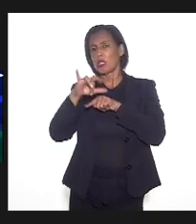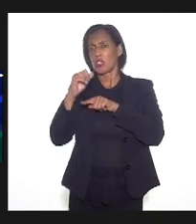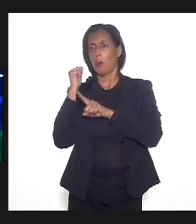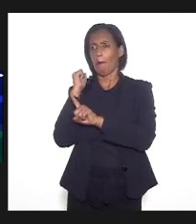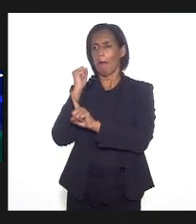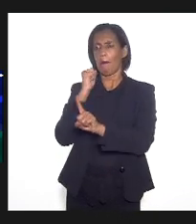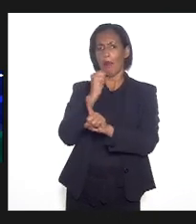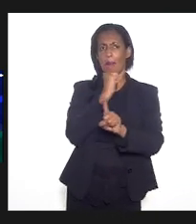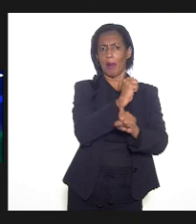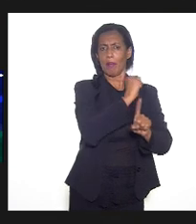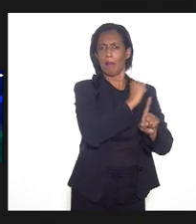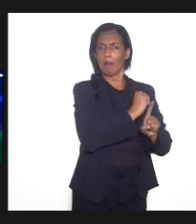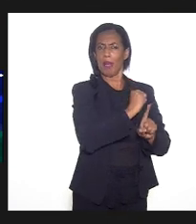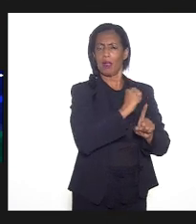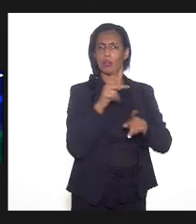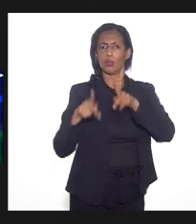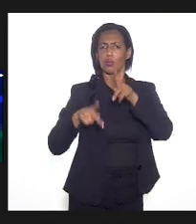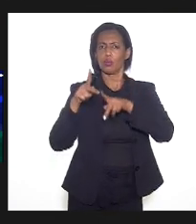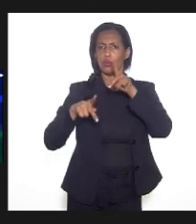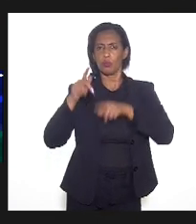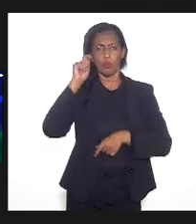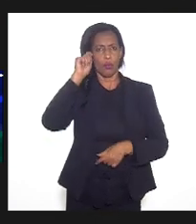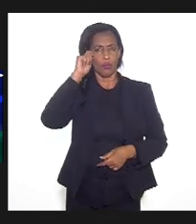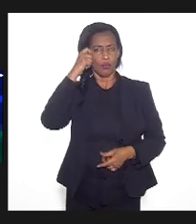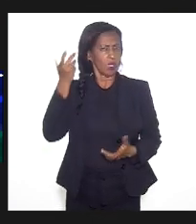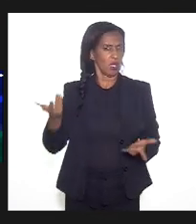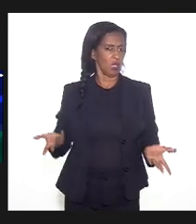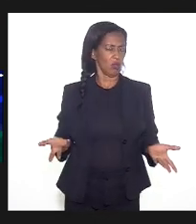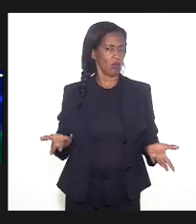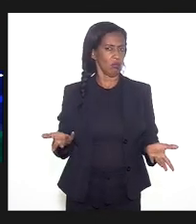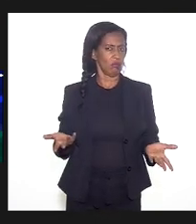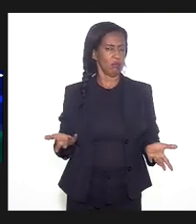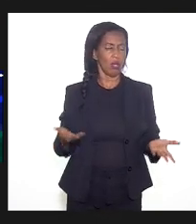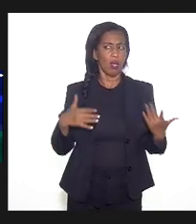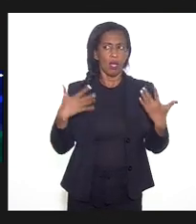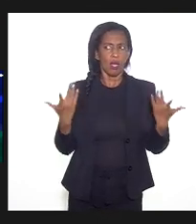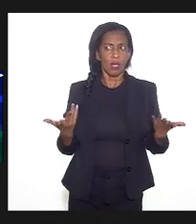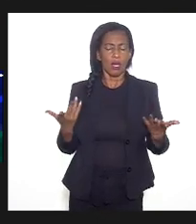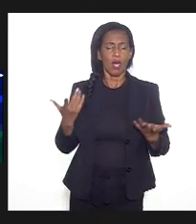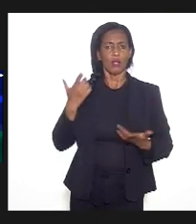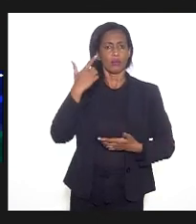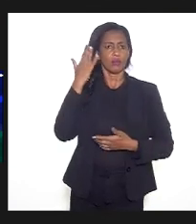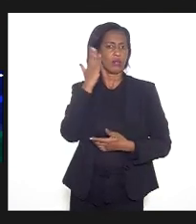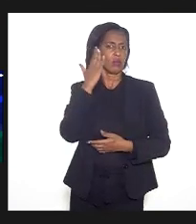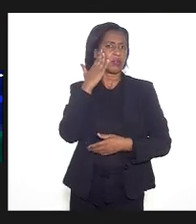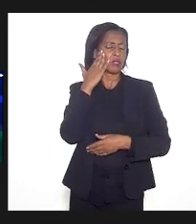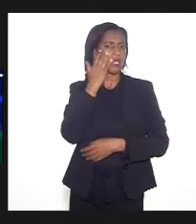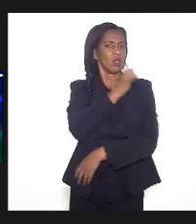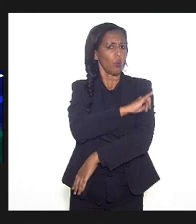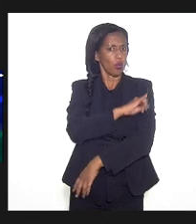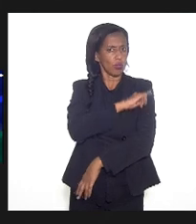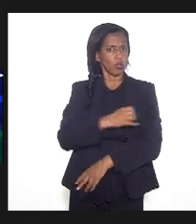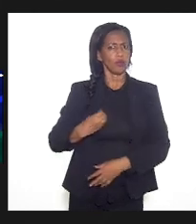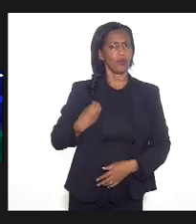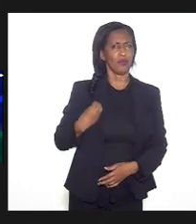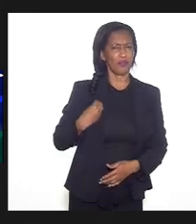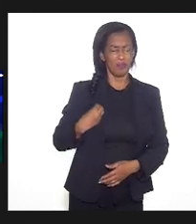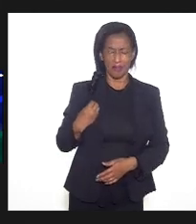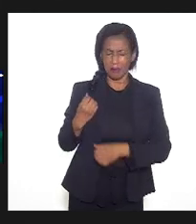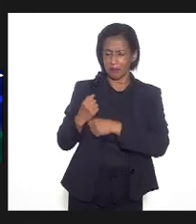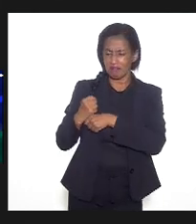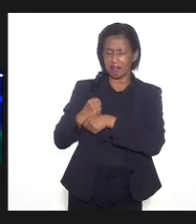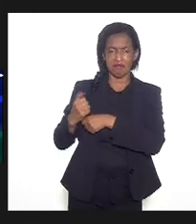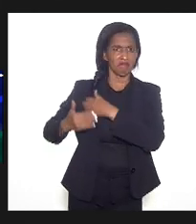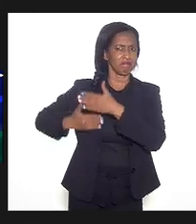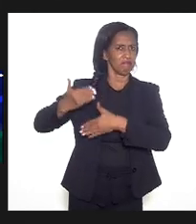povo negro. Obviamente que eu não refuto a ideia que o Rio de Janeiro vive há muito tempo,